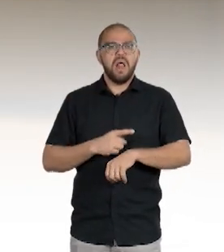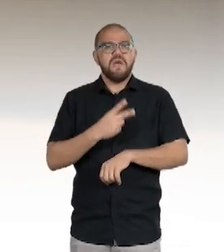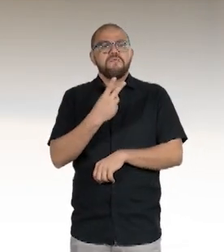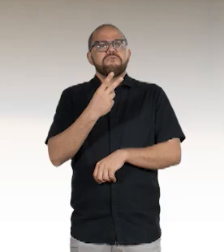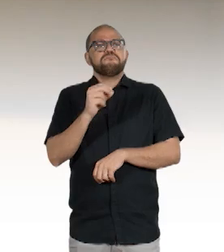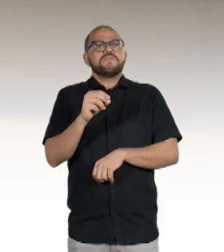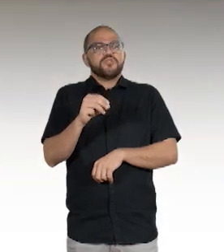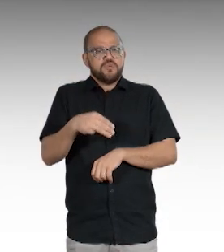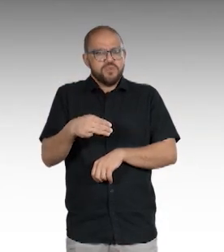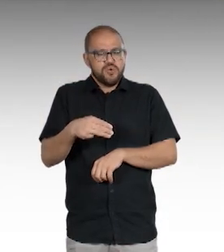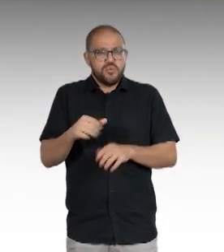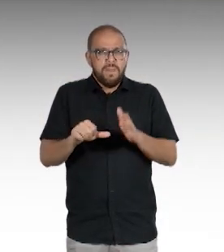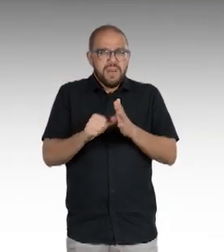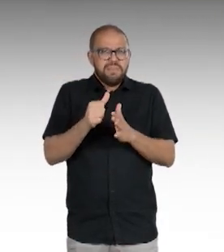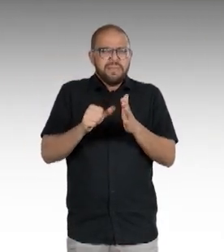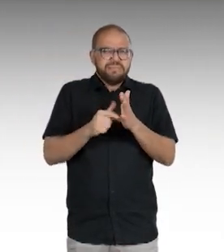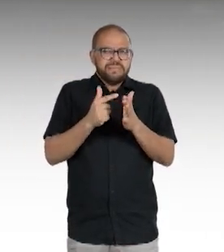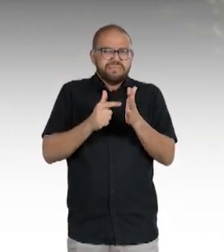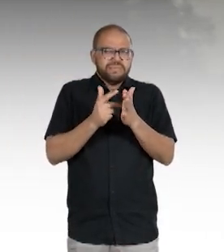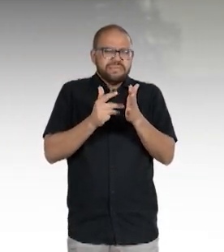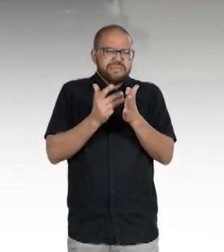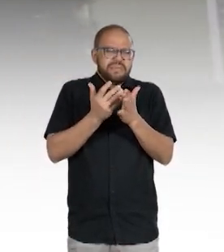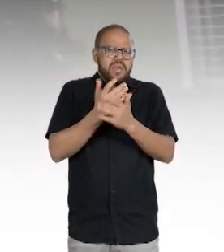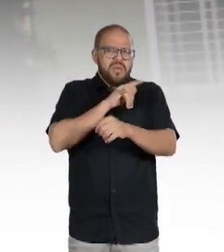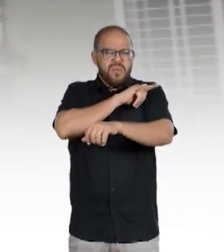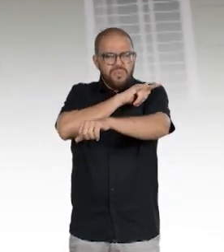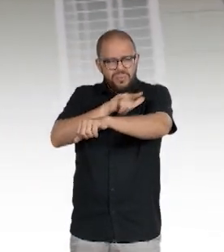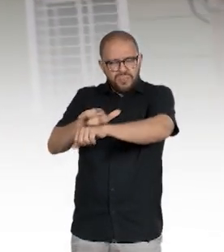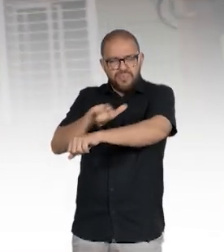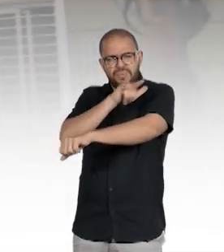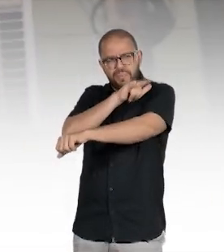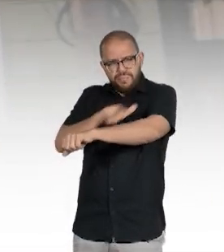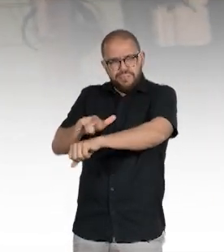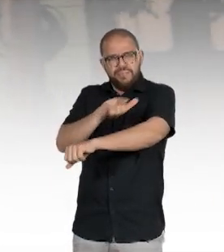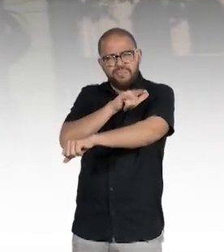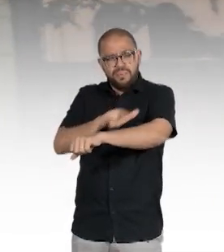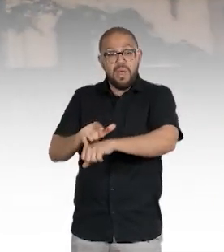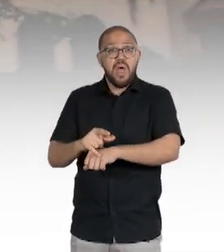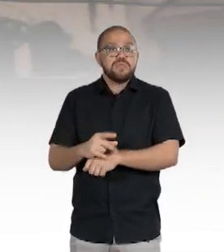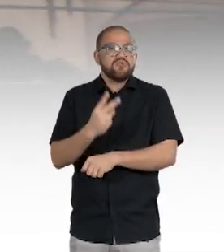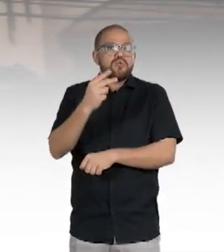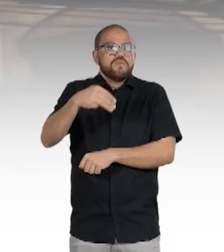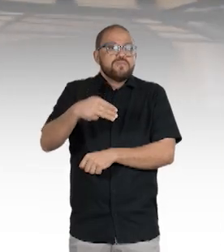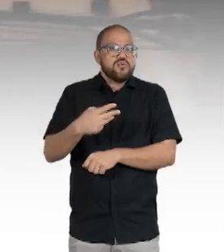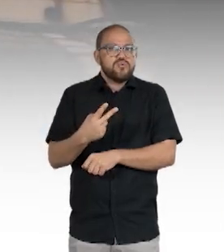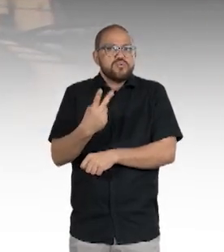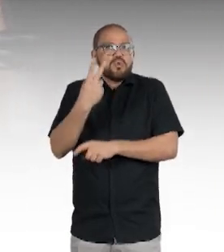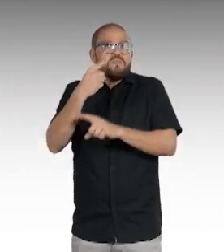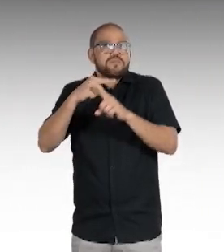eu diria que o trânsito de aviões é mais intenso. Uma vez a cada 2 minutos,